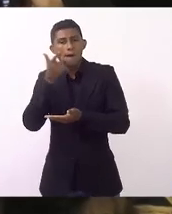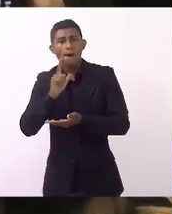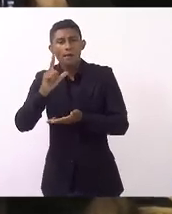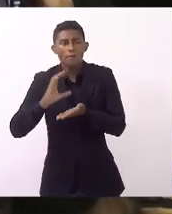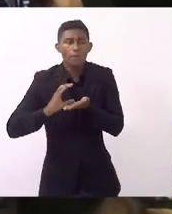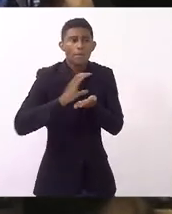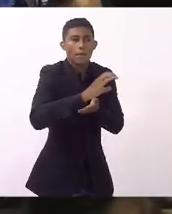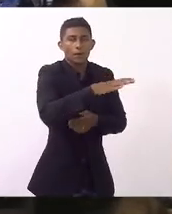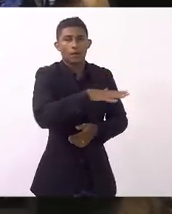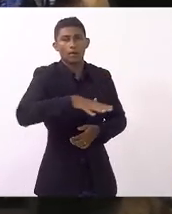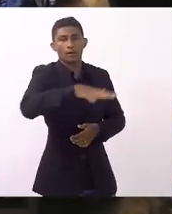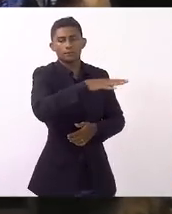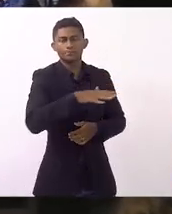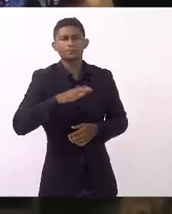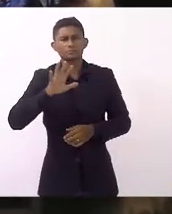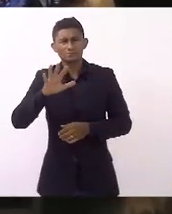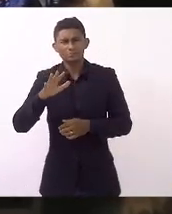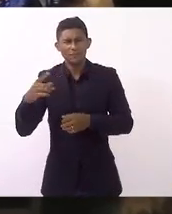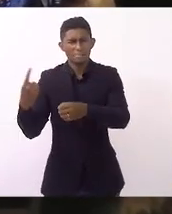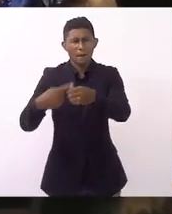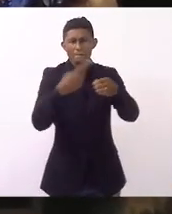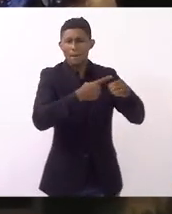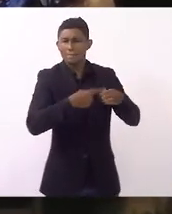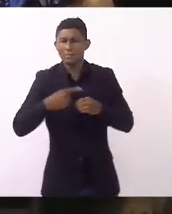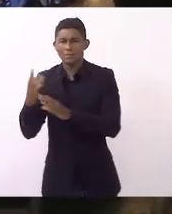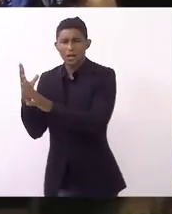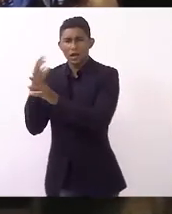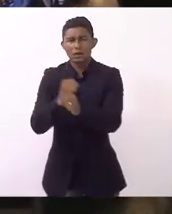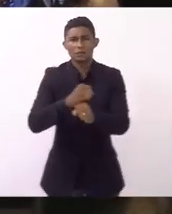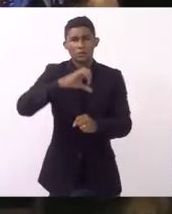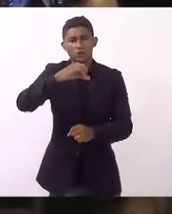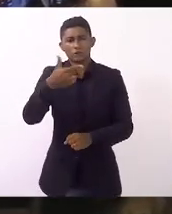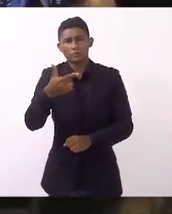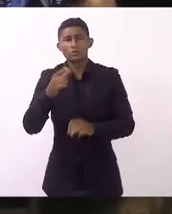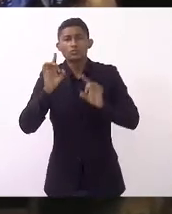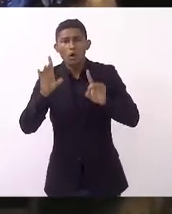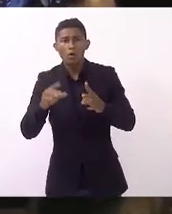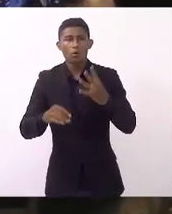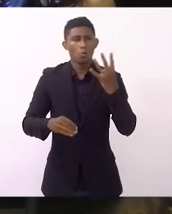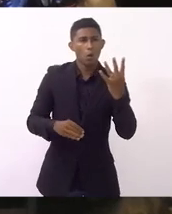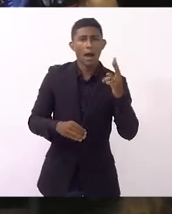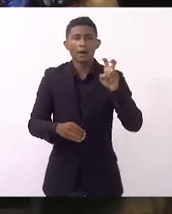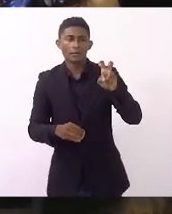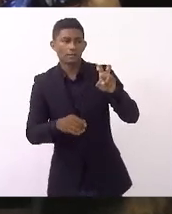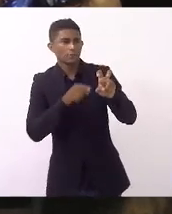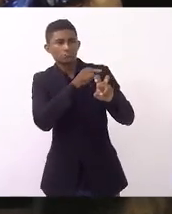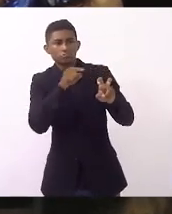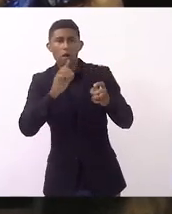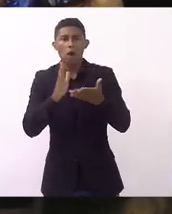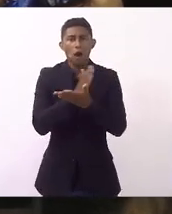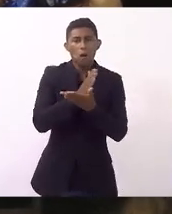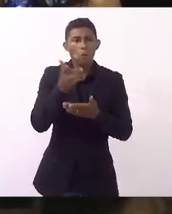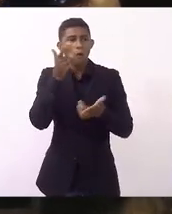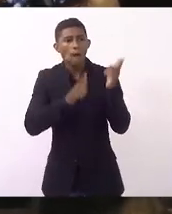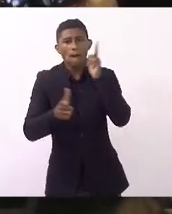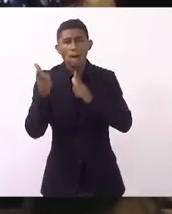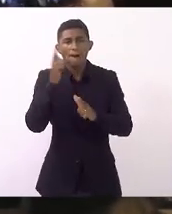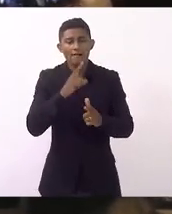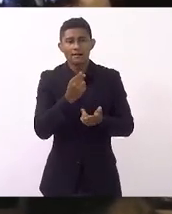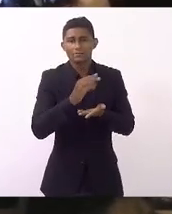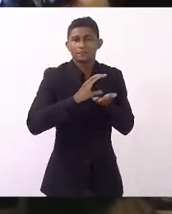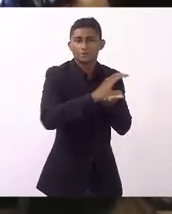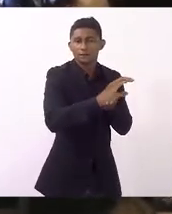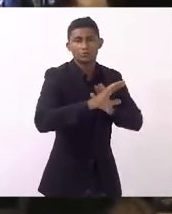nessa área. Mas de 92 municípios, talvez uns 4 ou 5 do Rio de Janeiro, no máximo, tenham condições de oferecer resposta nesse sentido. Eu